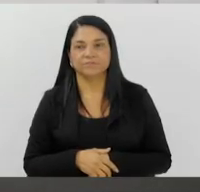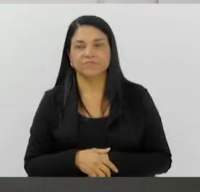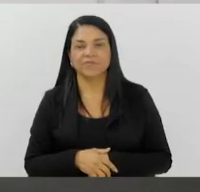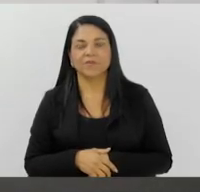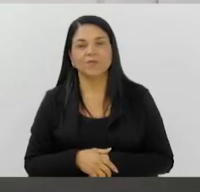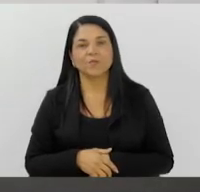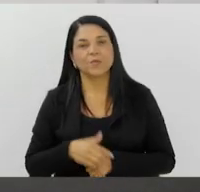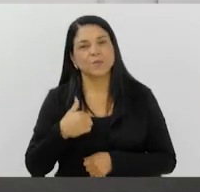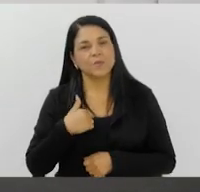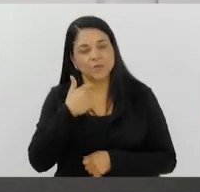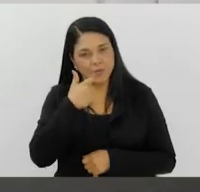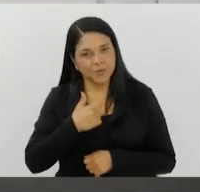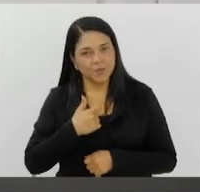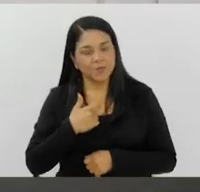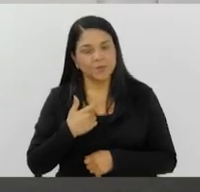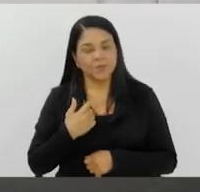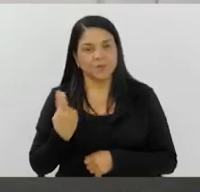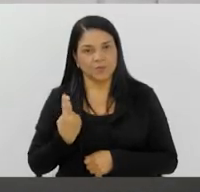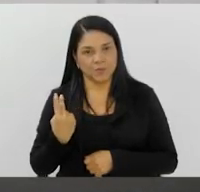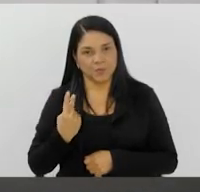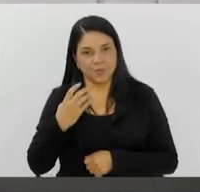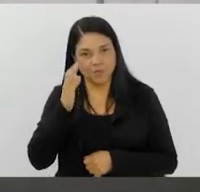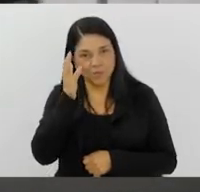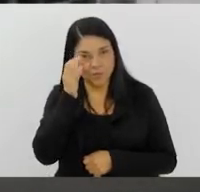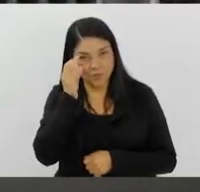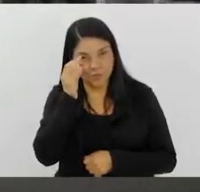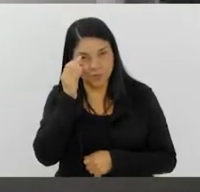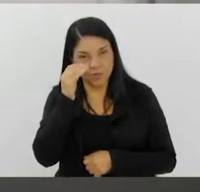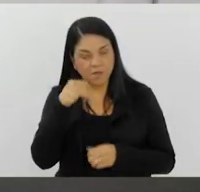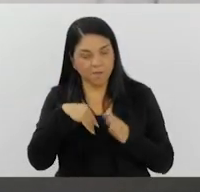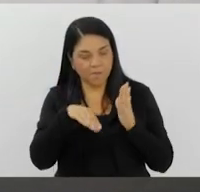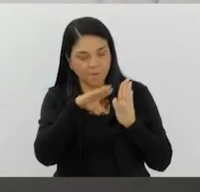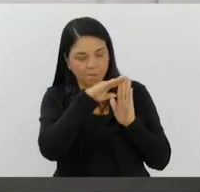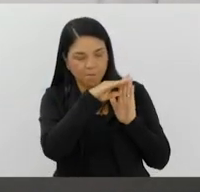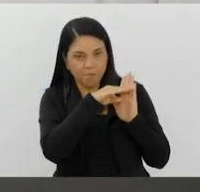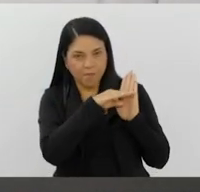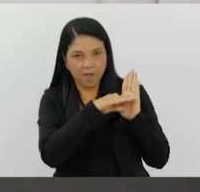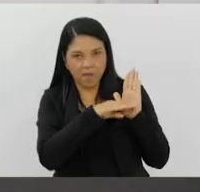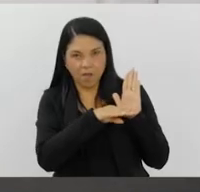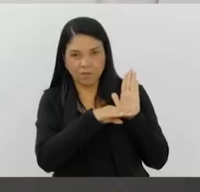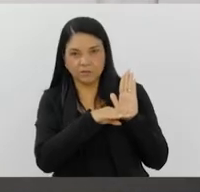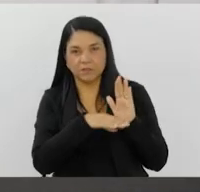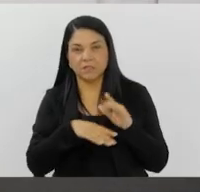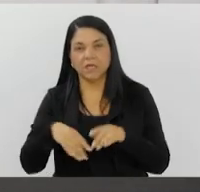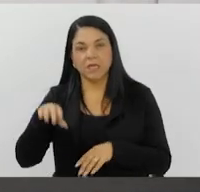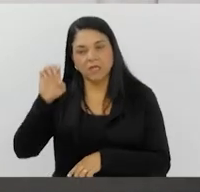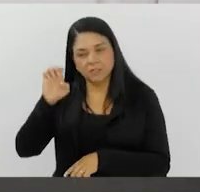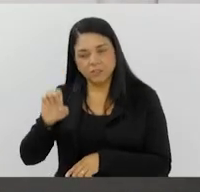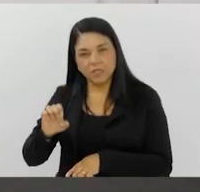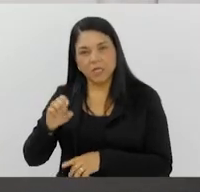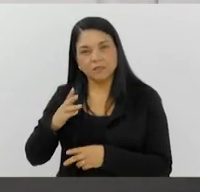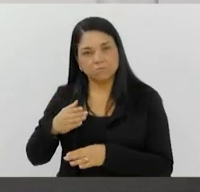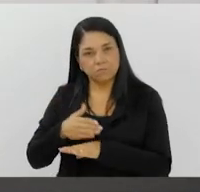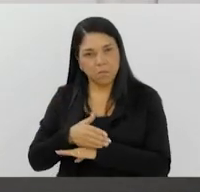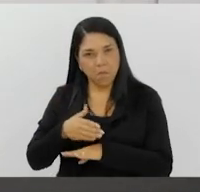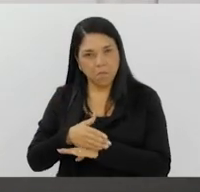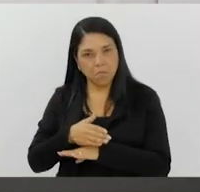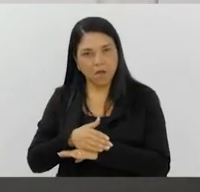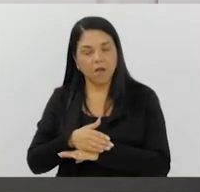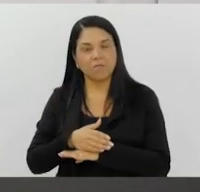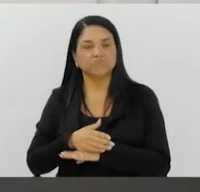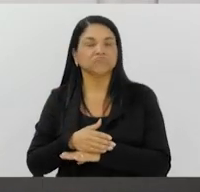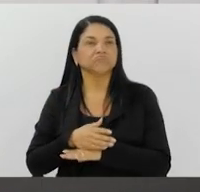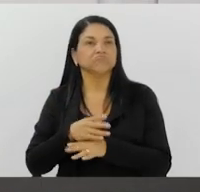curiosamente a algumas pautas que a esquerda sempre teve presente uma delas a questão da Segurança